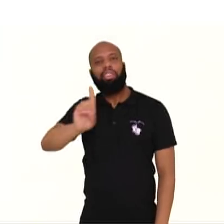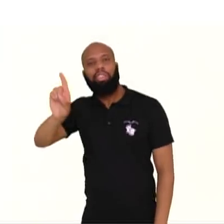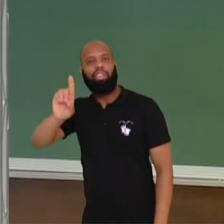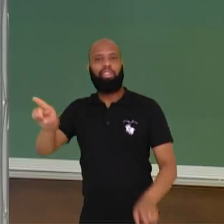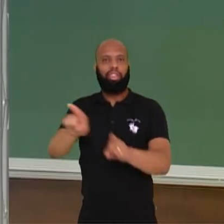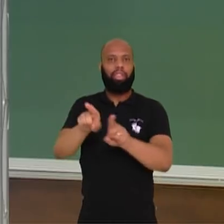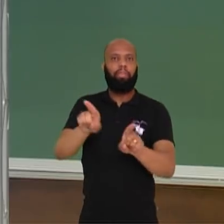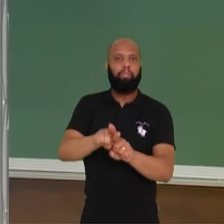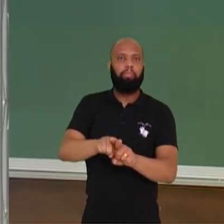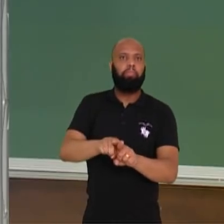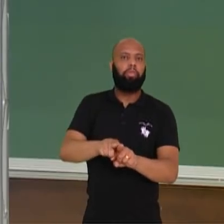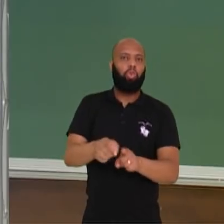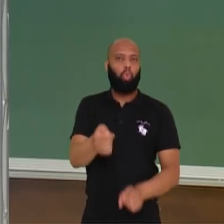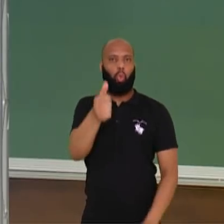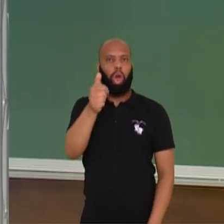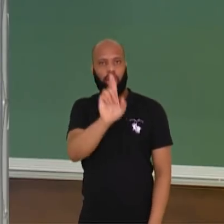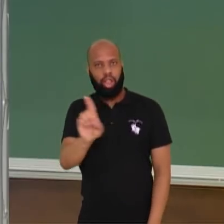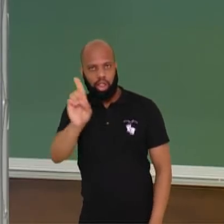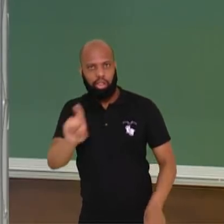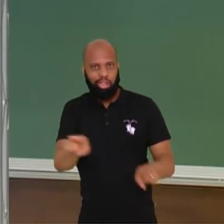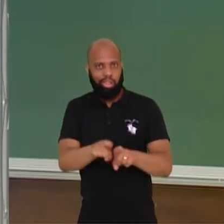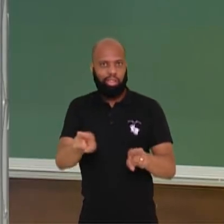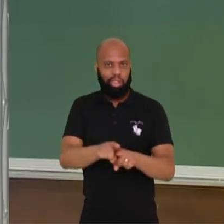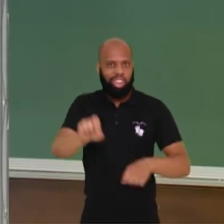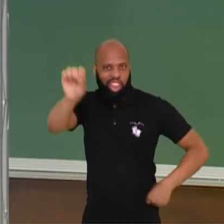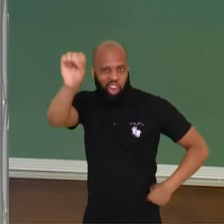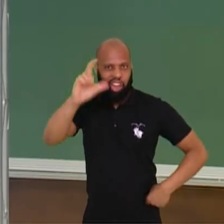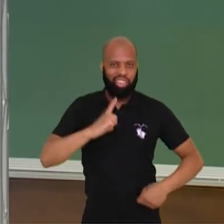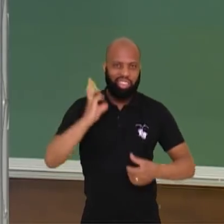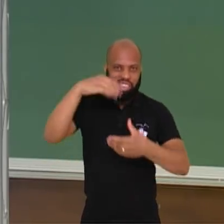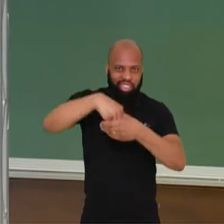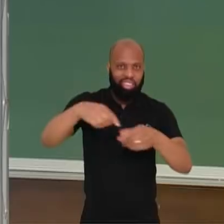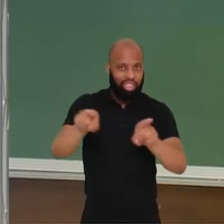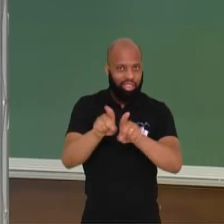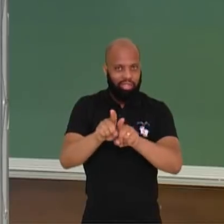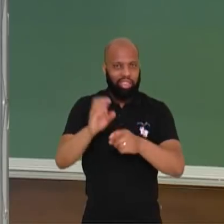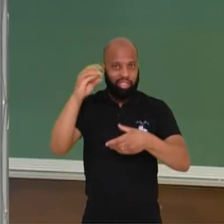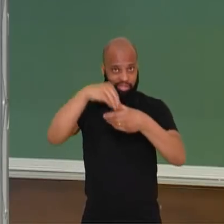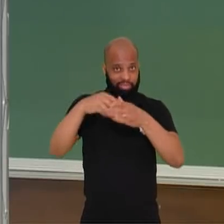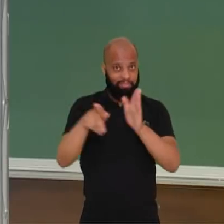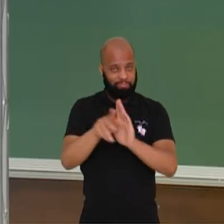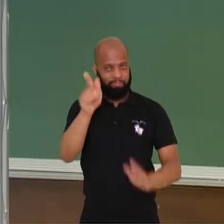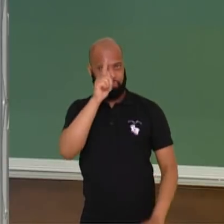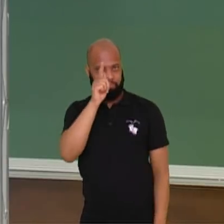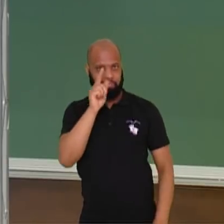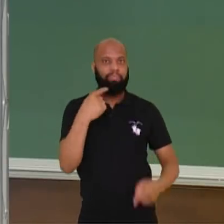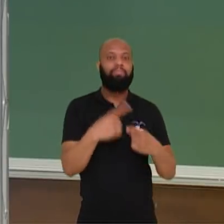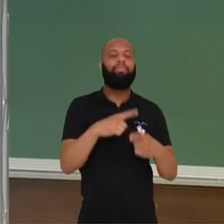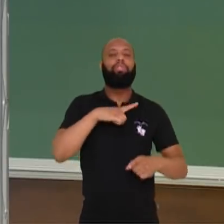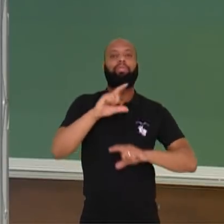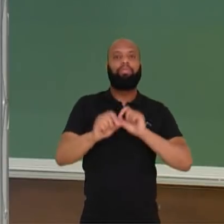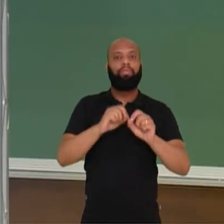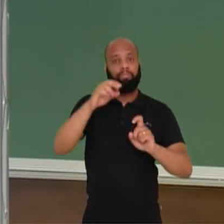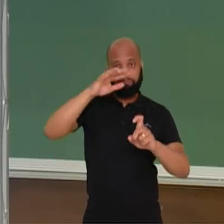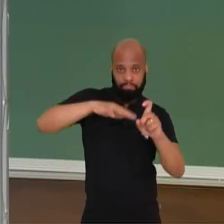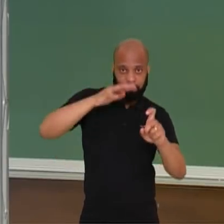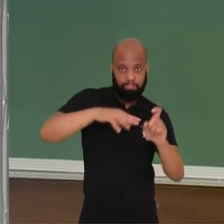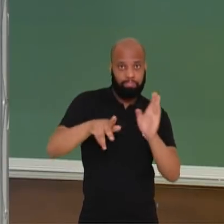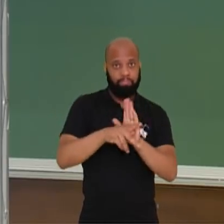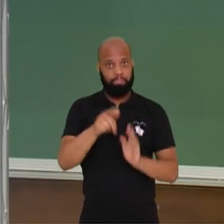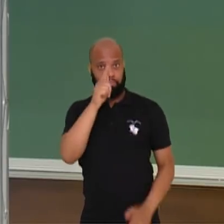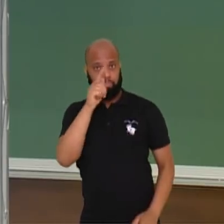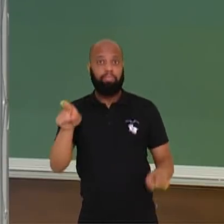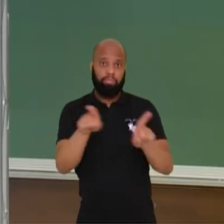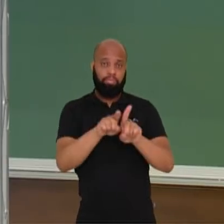deuses, semideuses, né? Os heróis, os titãs, que formavam esse imaginário original. Tem uma mitologia grega, tem uma